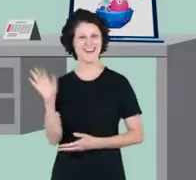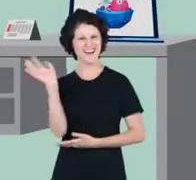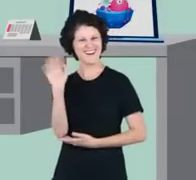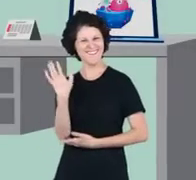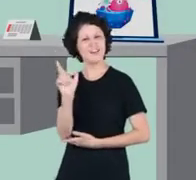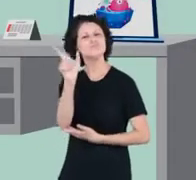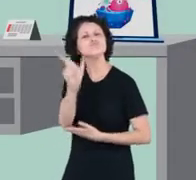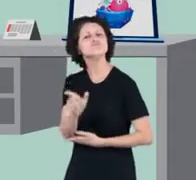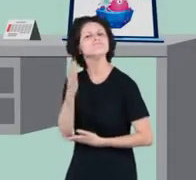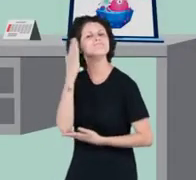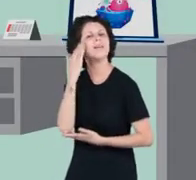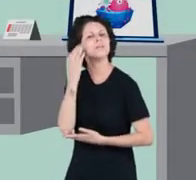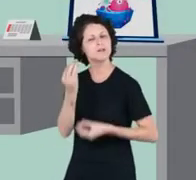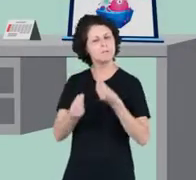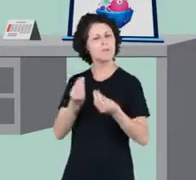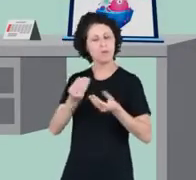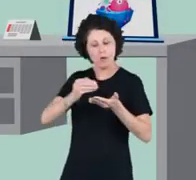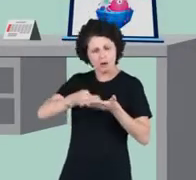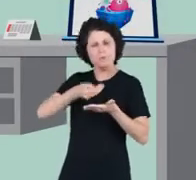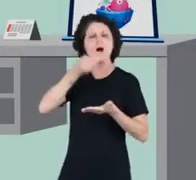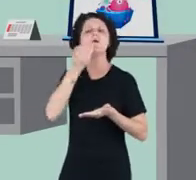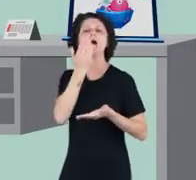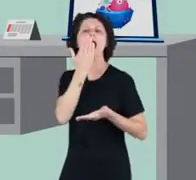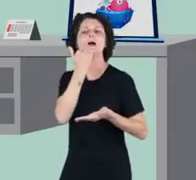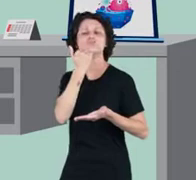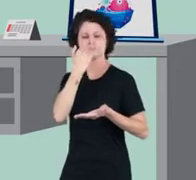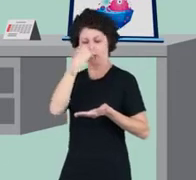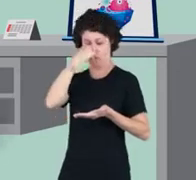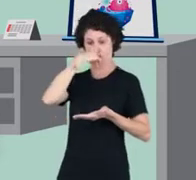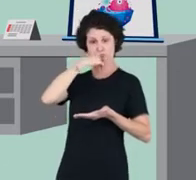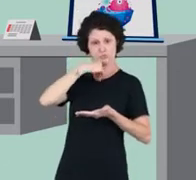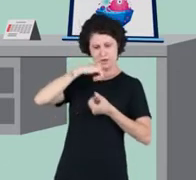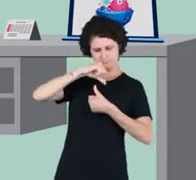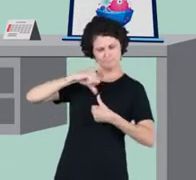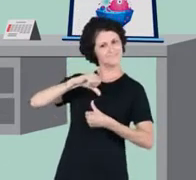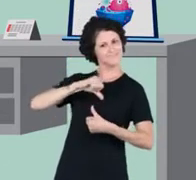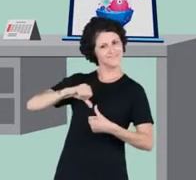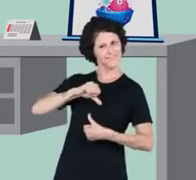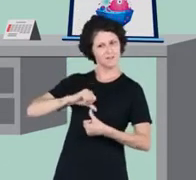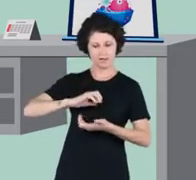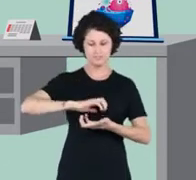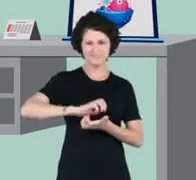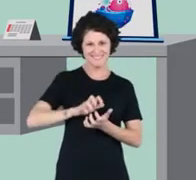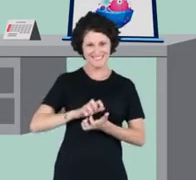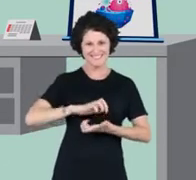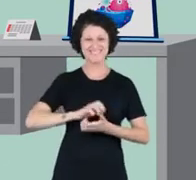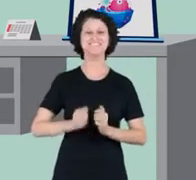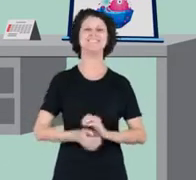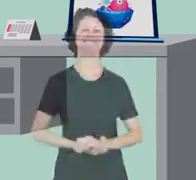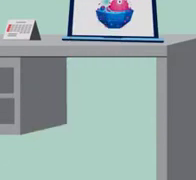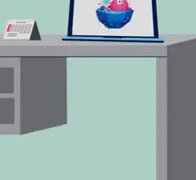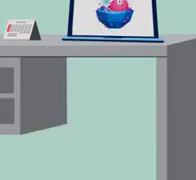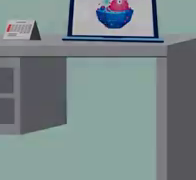Olá, você já se perguntou o que acontece dentro do nosso corpo com a comida? No vídeo de hoje vamos aprender um pouco sobre o